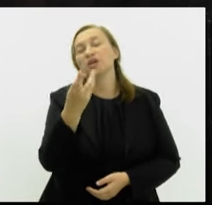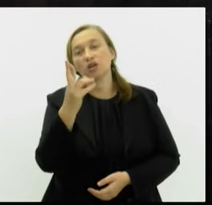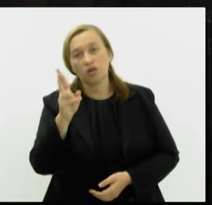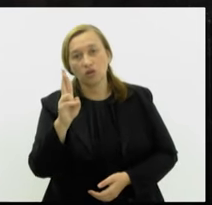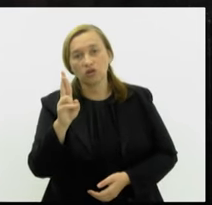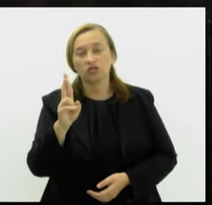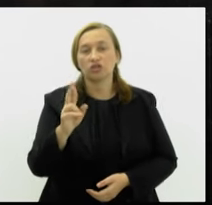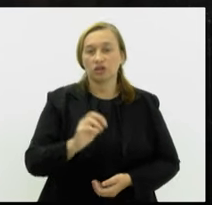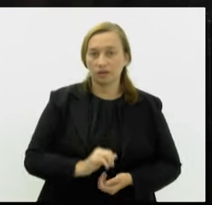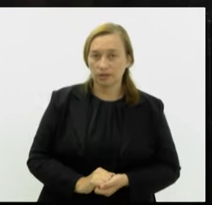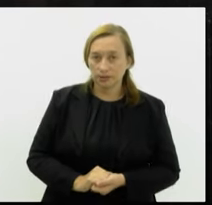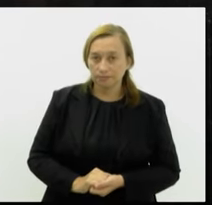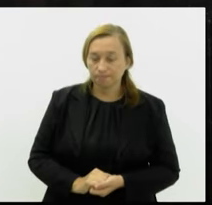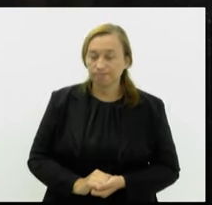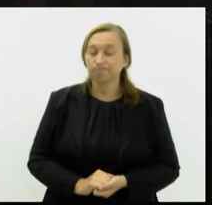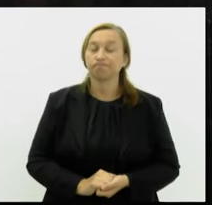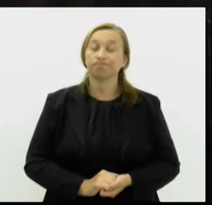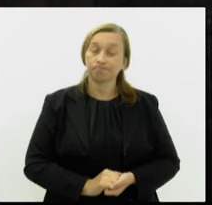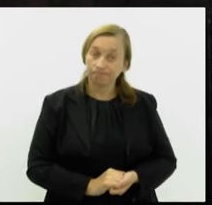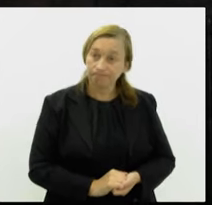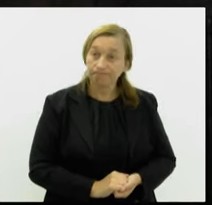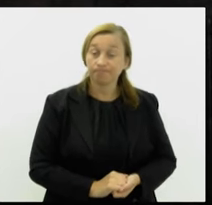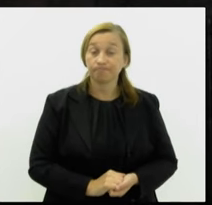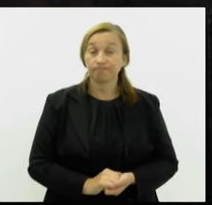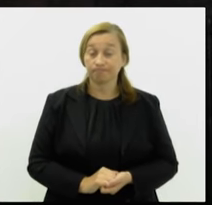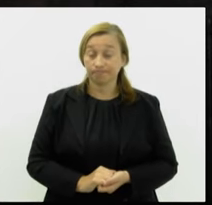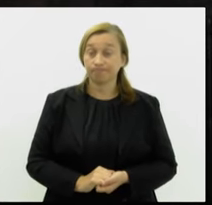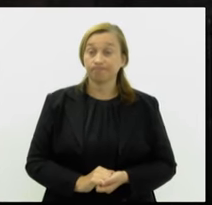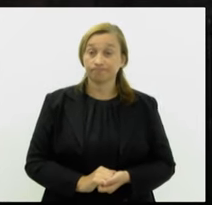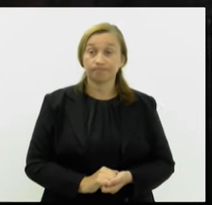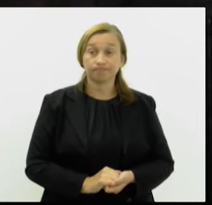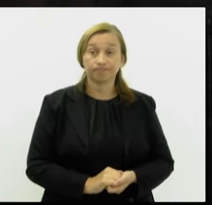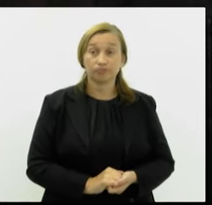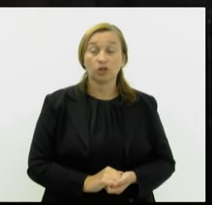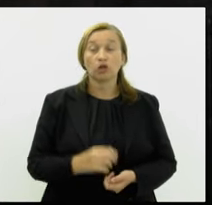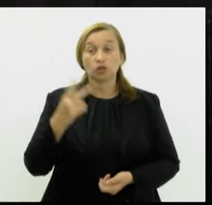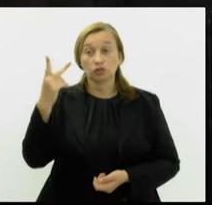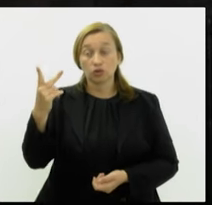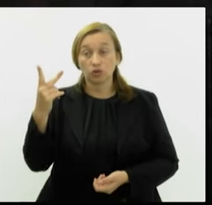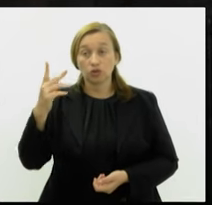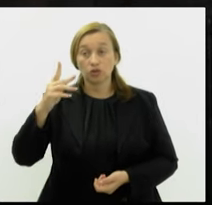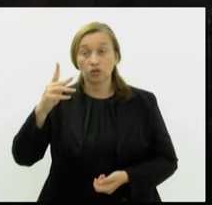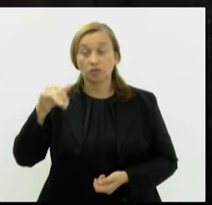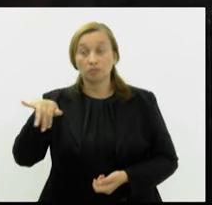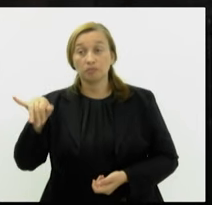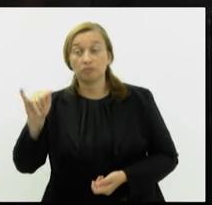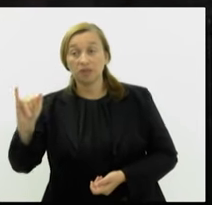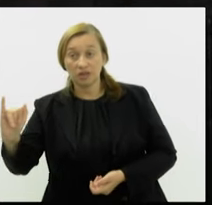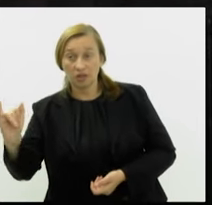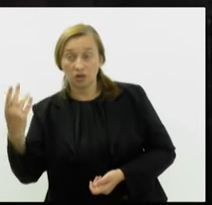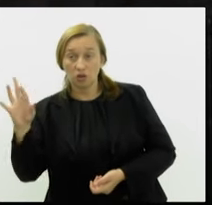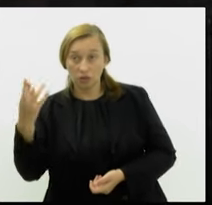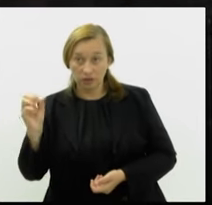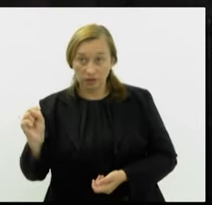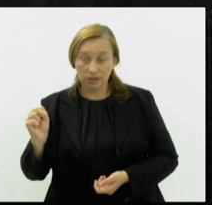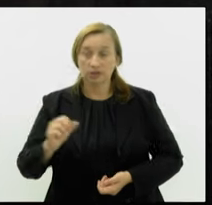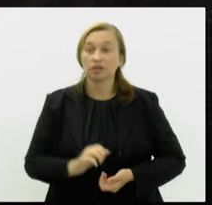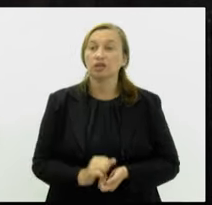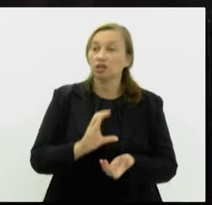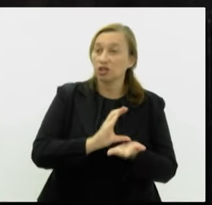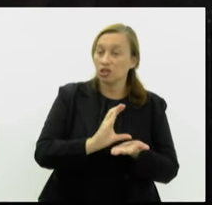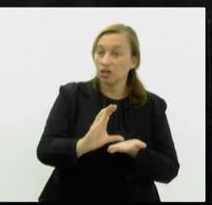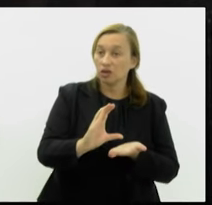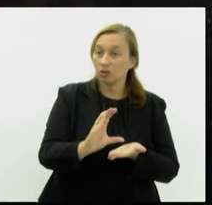20 bilhões de reais. Sendo 2 bilhões de reais de recursos